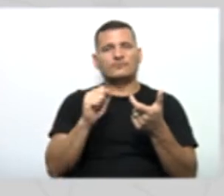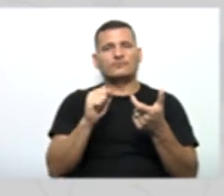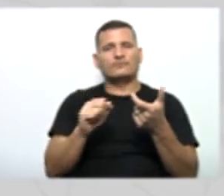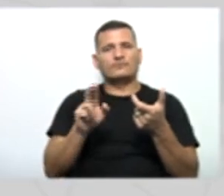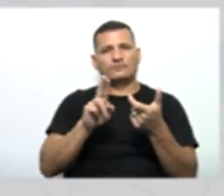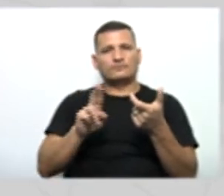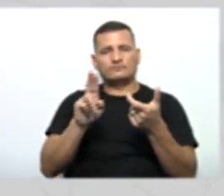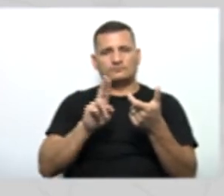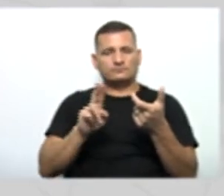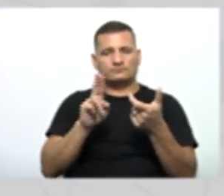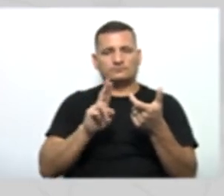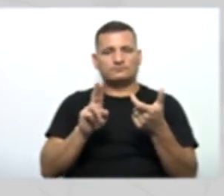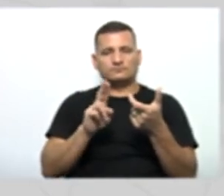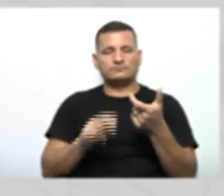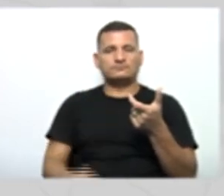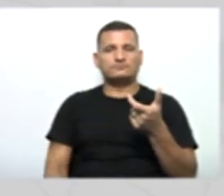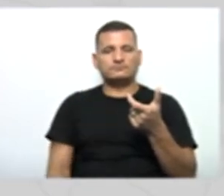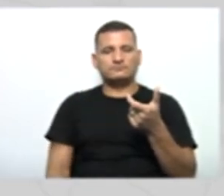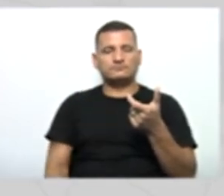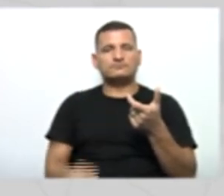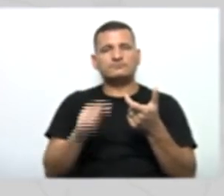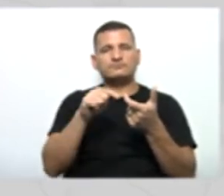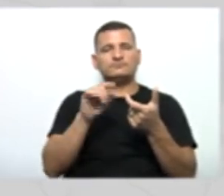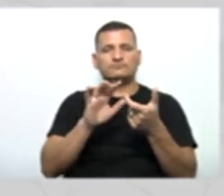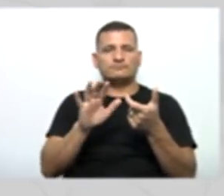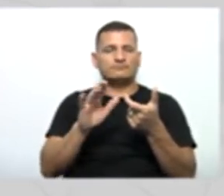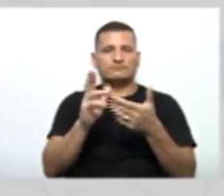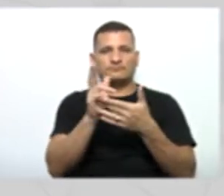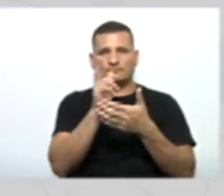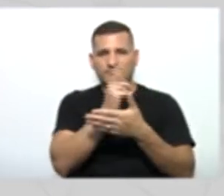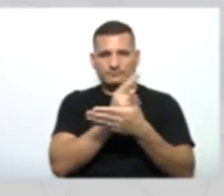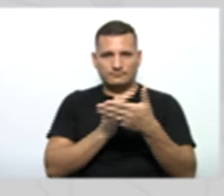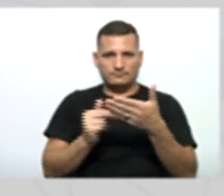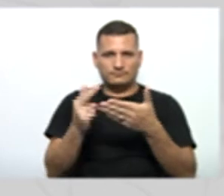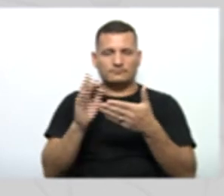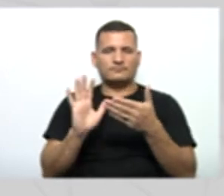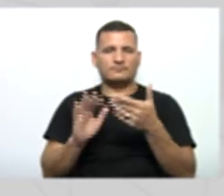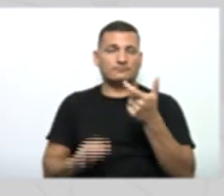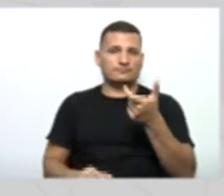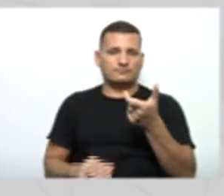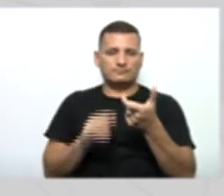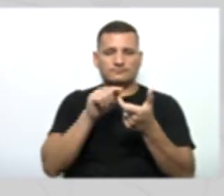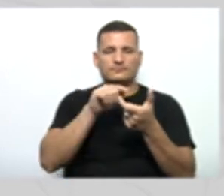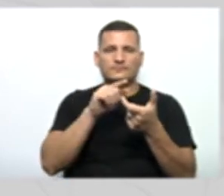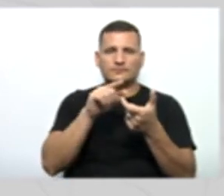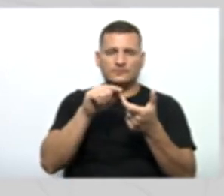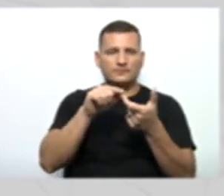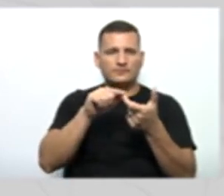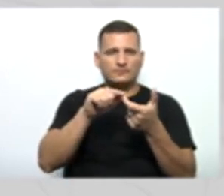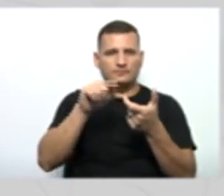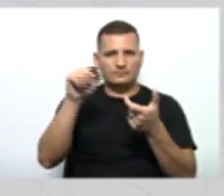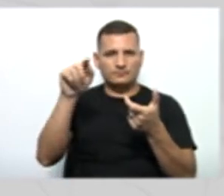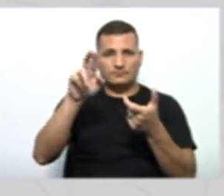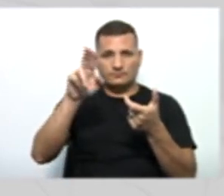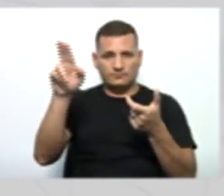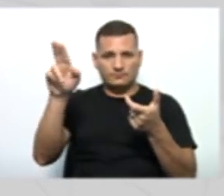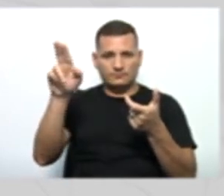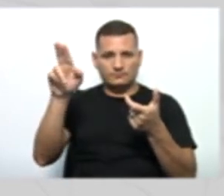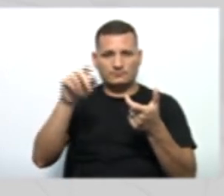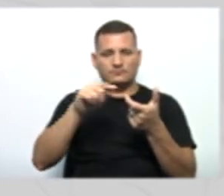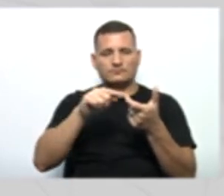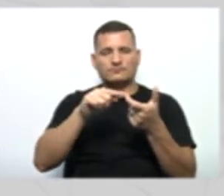daqui é uma parte de um diagrama. Mas esse empregado, você sabe que tem nome? Ele tem